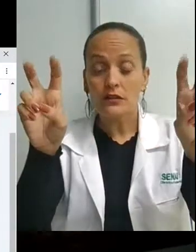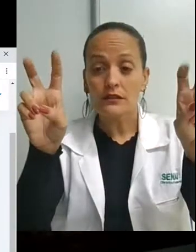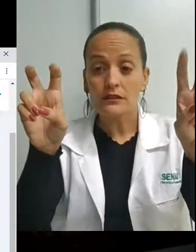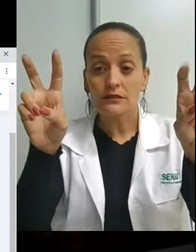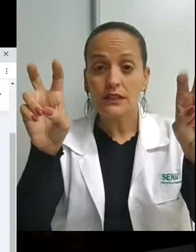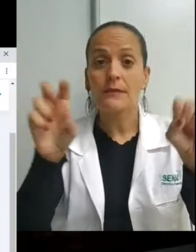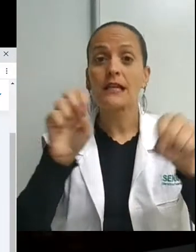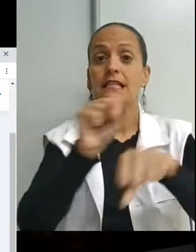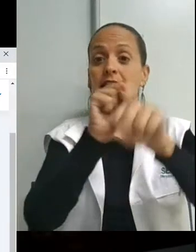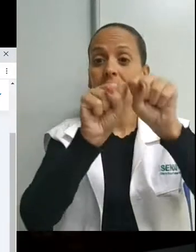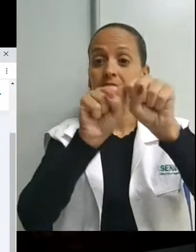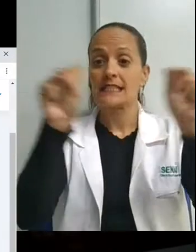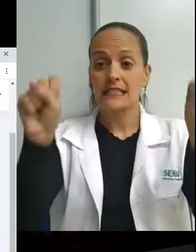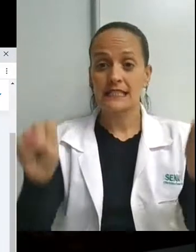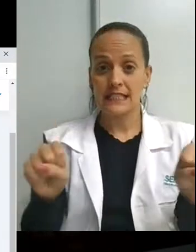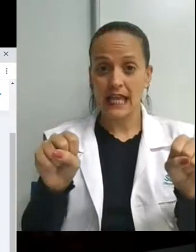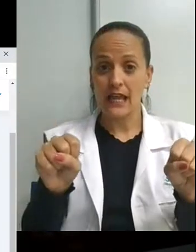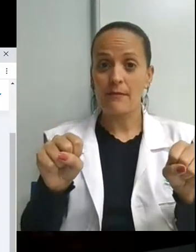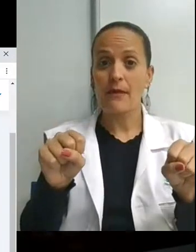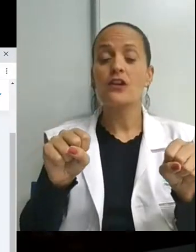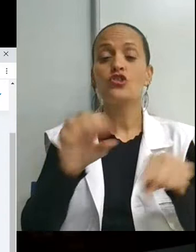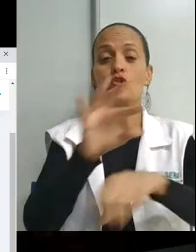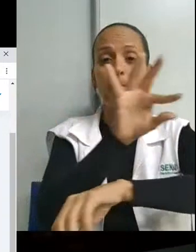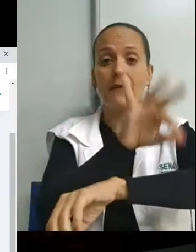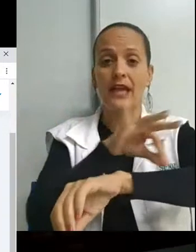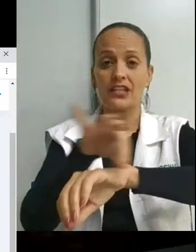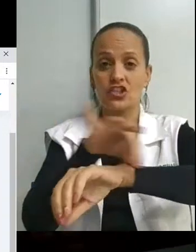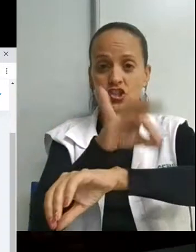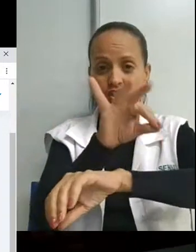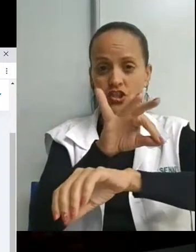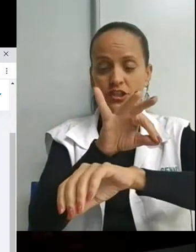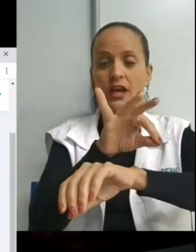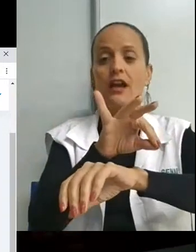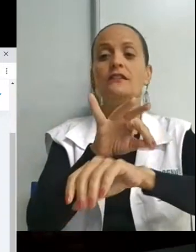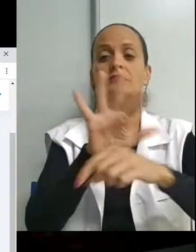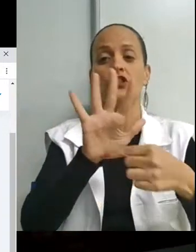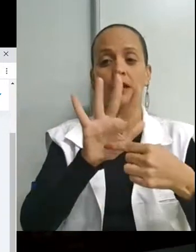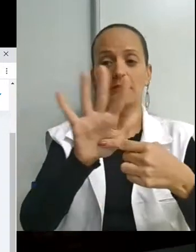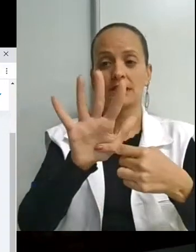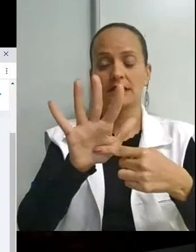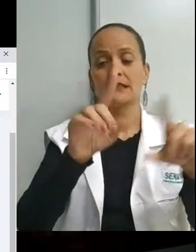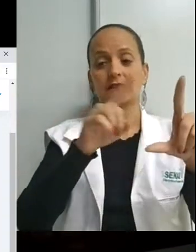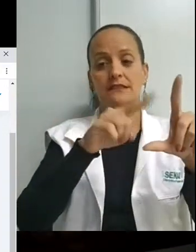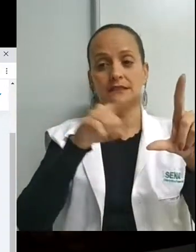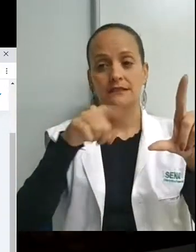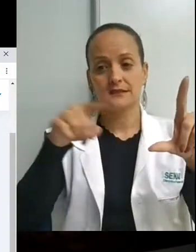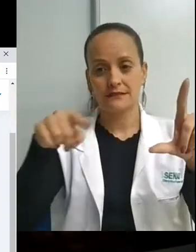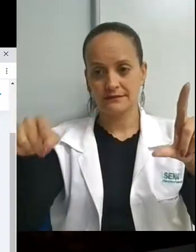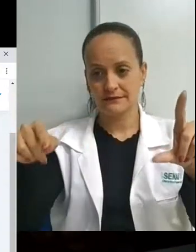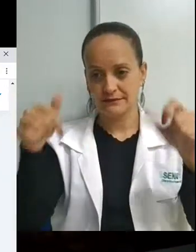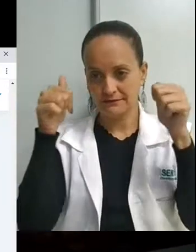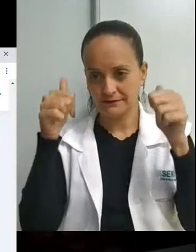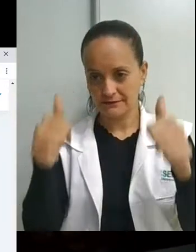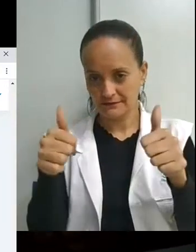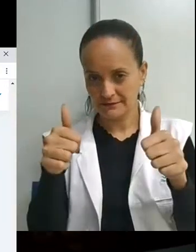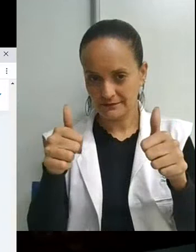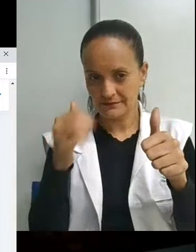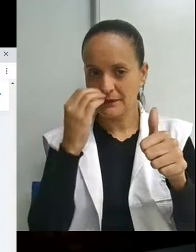sistemas de medida e representação gráfica, certo? E aí o link que vai de acesso é esse aqui. Na verdade, é o mesmo link que a gente